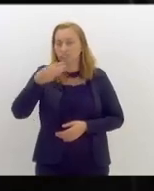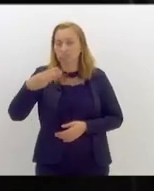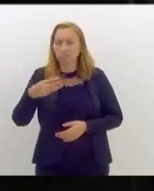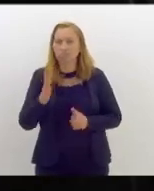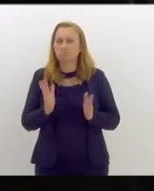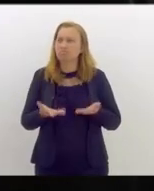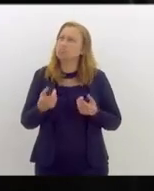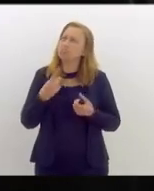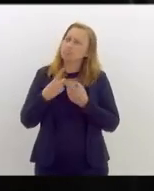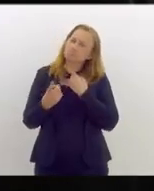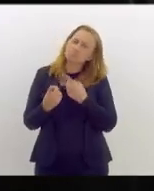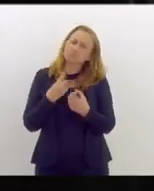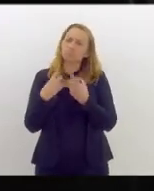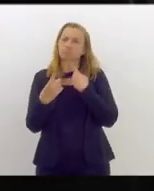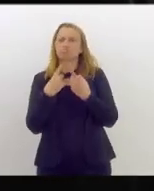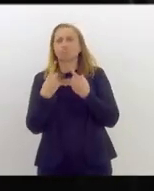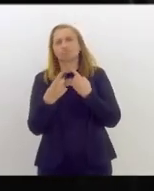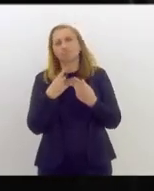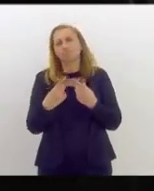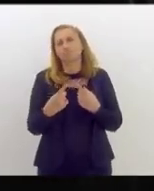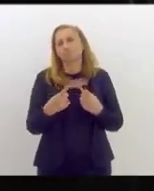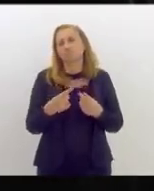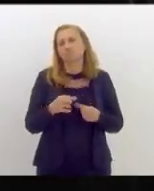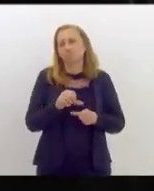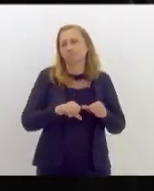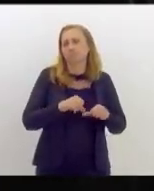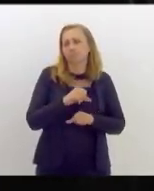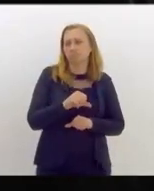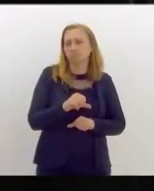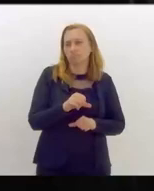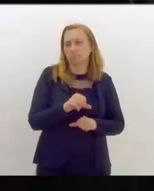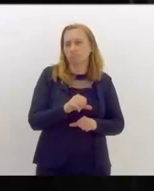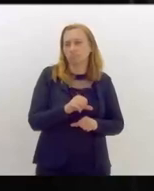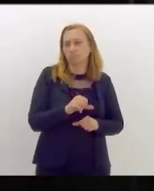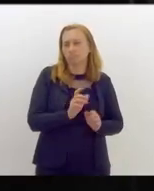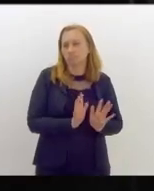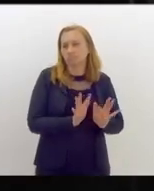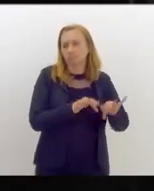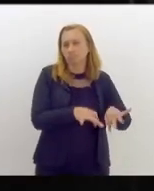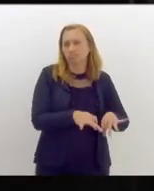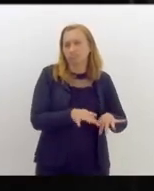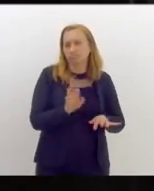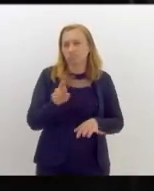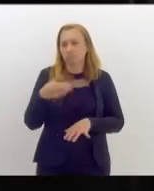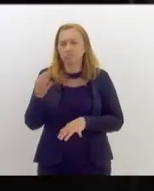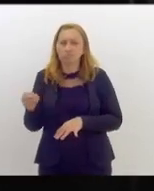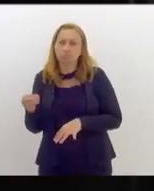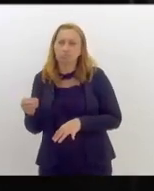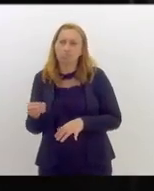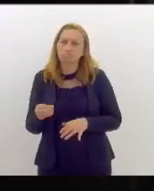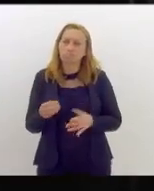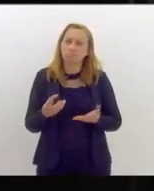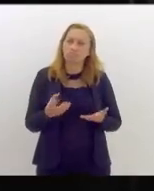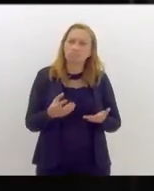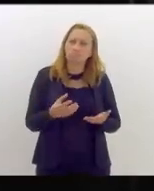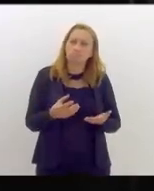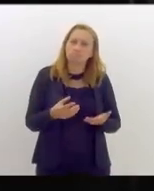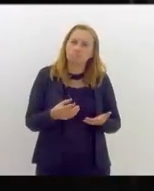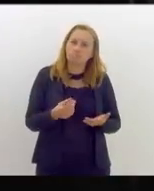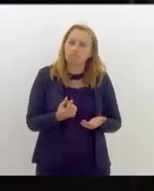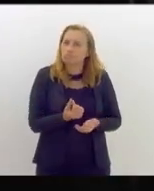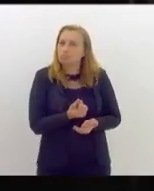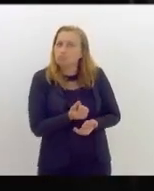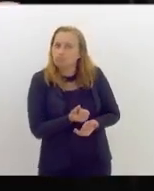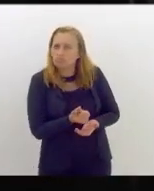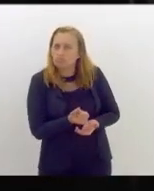fica aqui discutindo a transformação de vencimento para remuneração fica aqui com preciosismo do valor